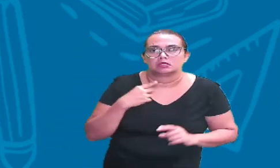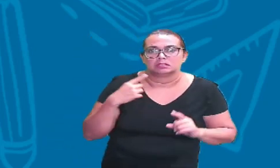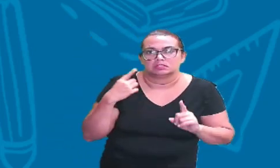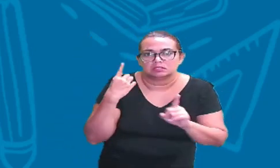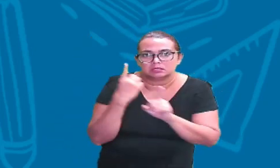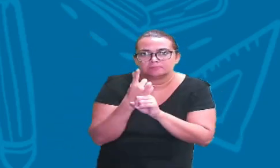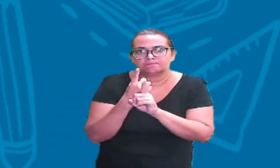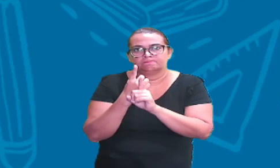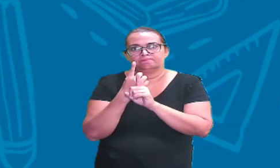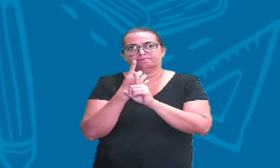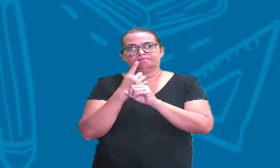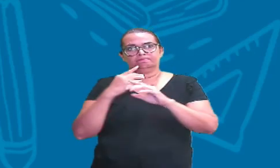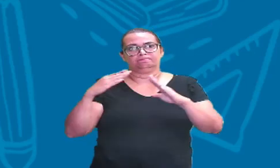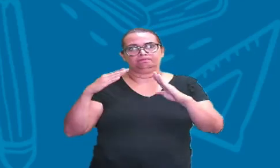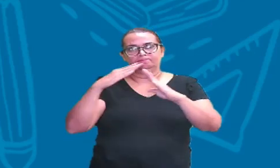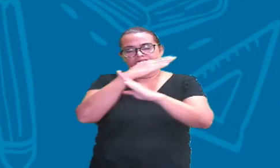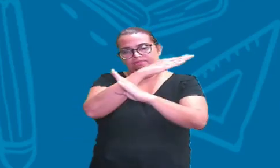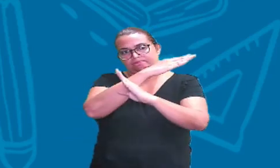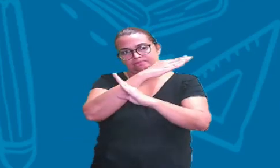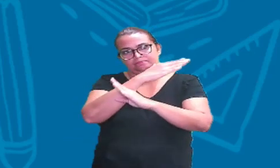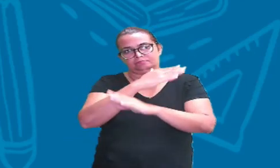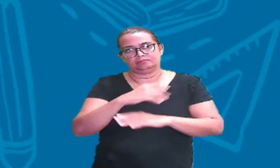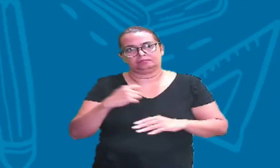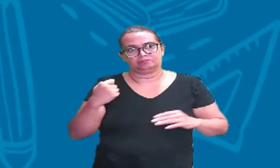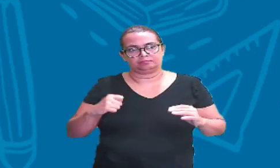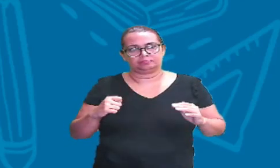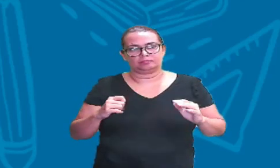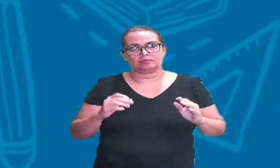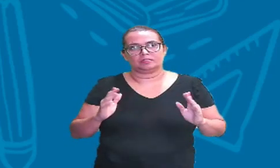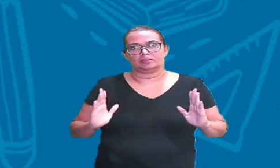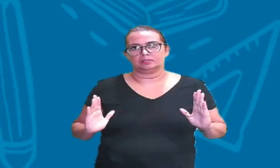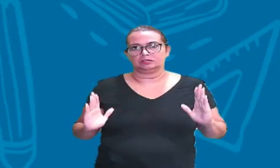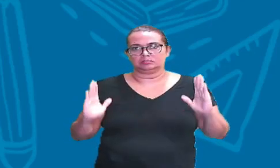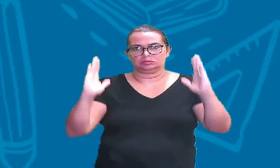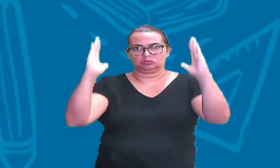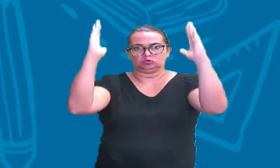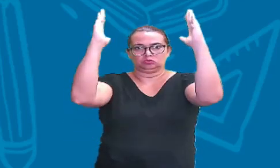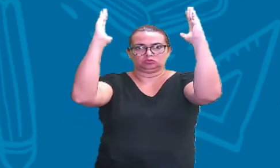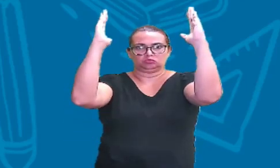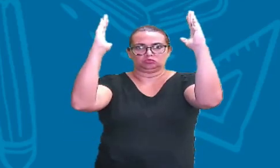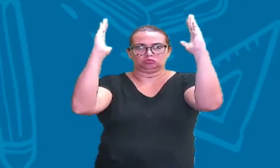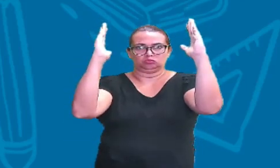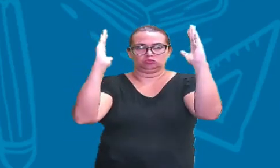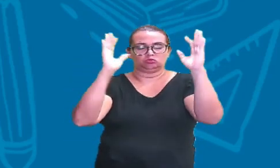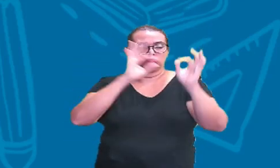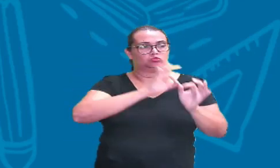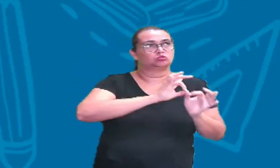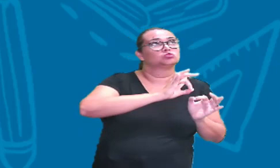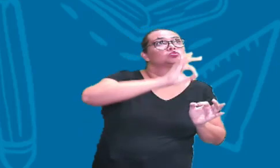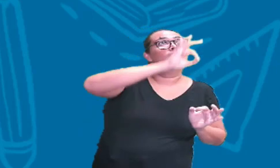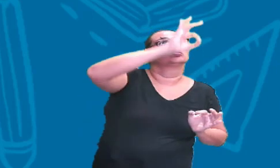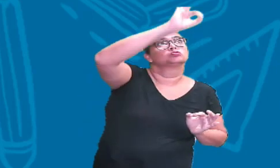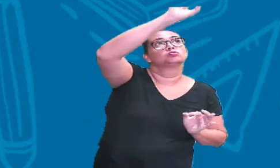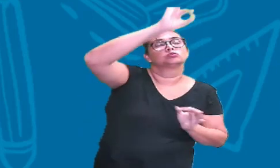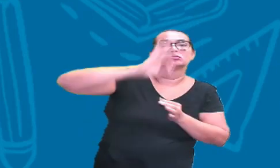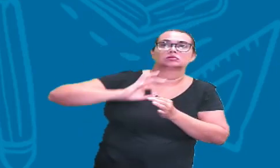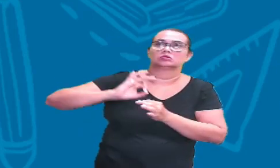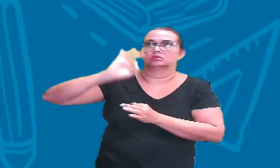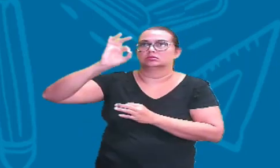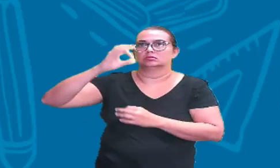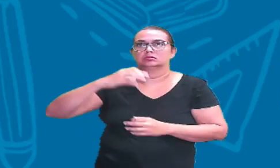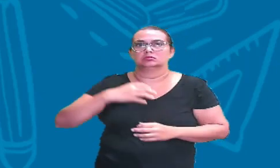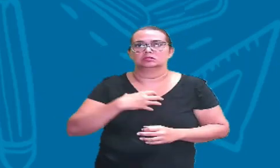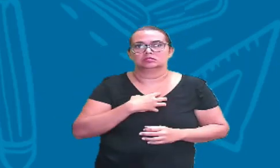tocar, tá? Tem que ser linhas retas no mesmo sentido